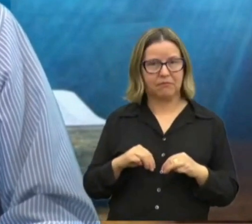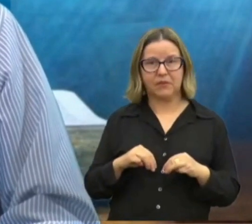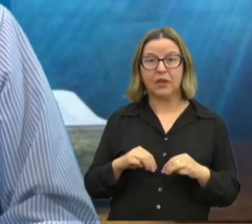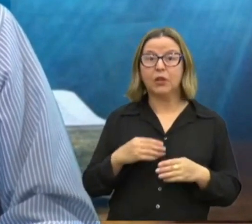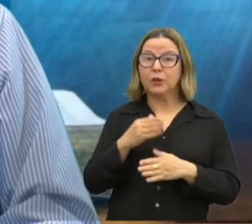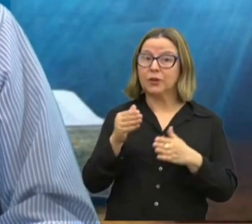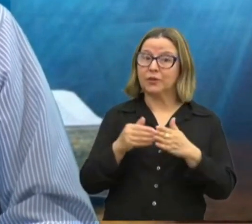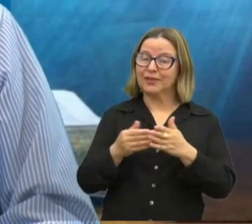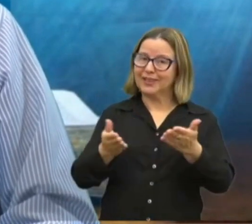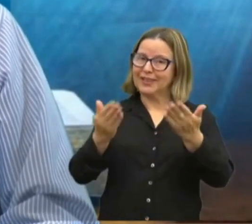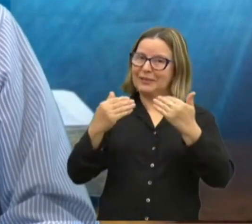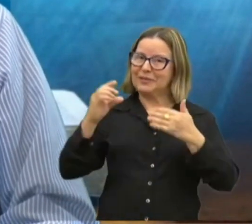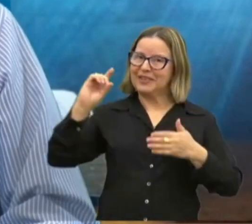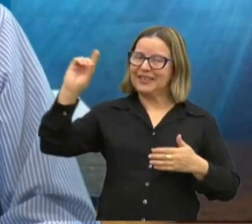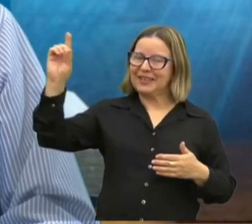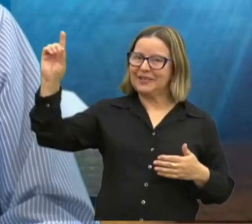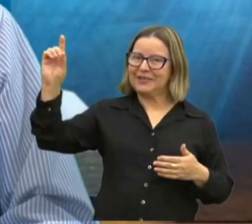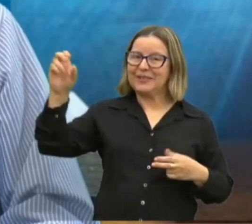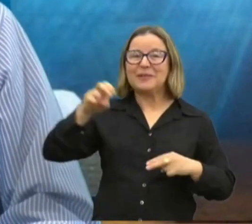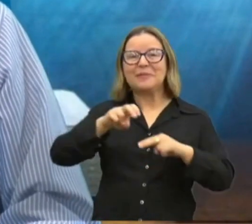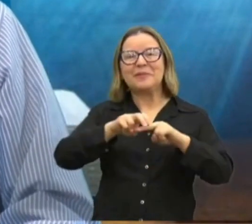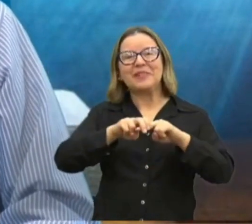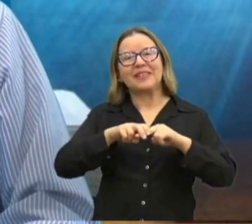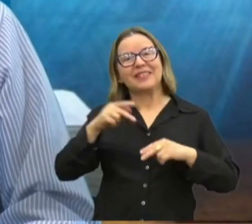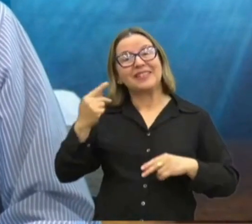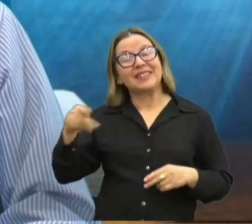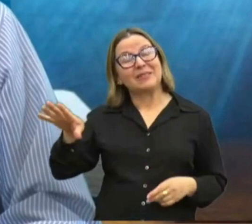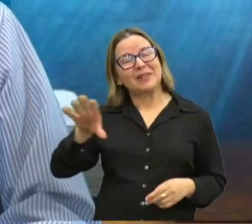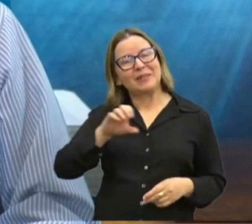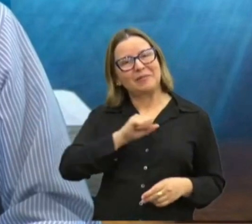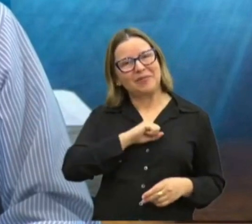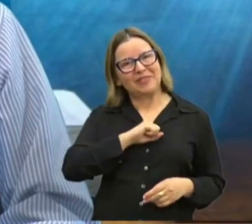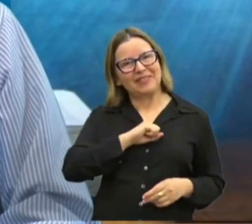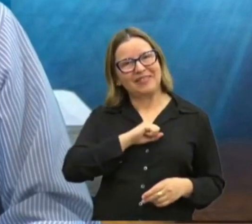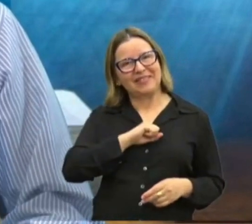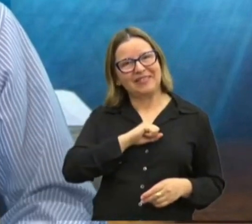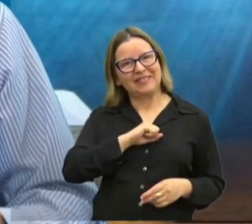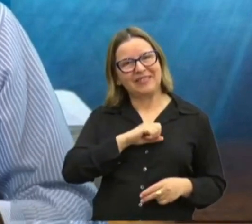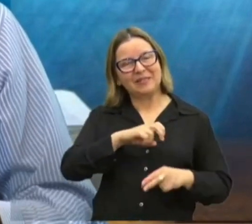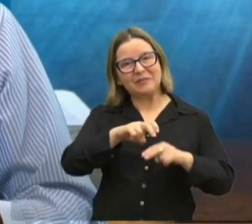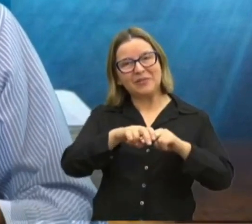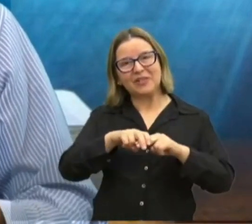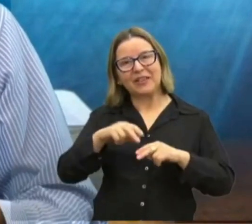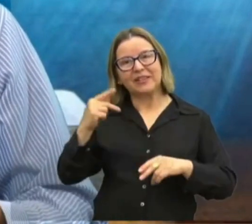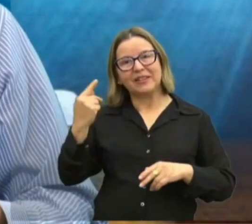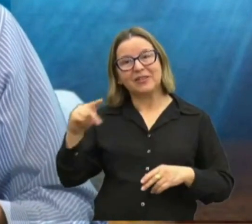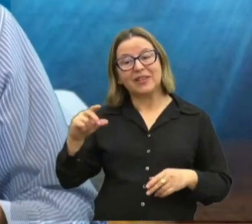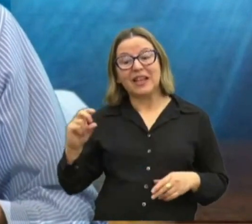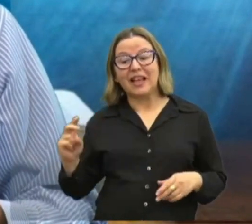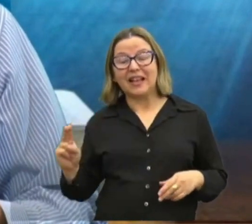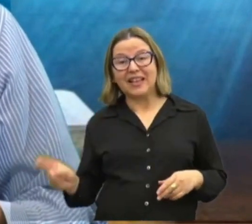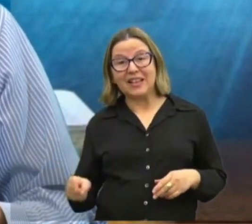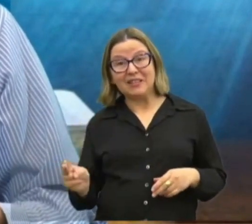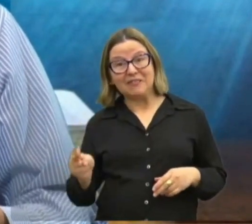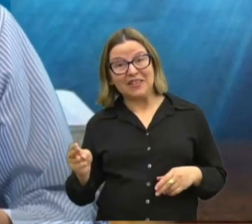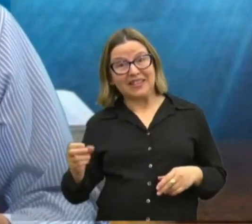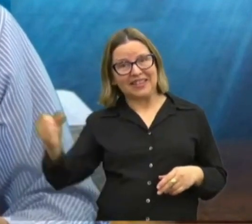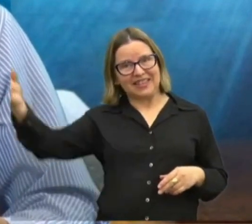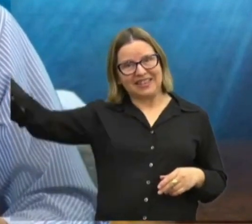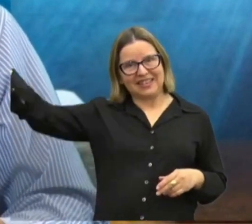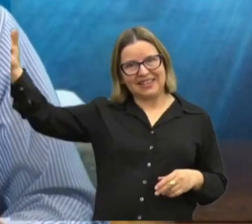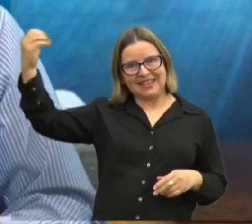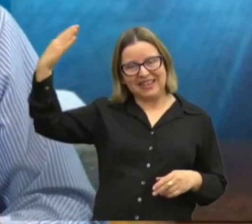de Deus é por conta do seu amor, por conta da sua infinita graça. E é